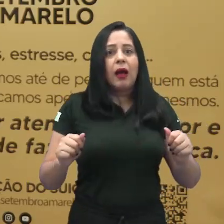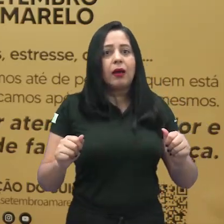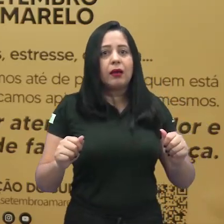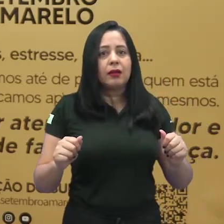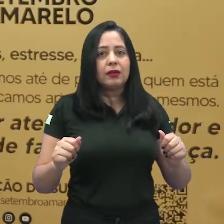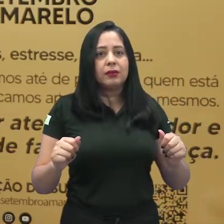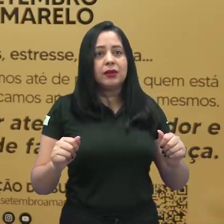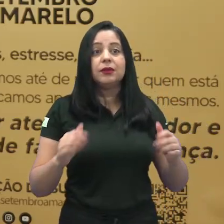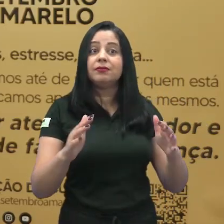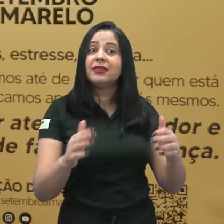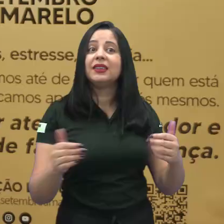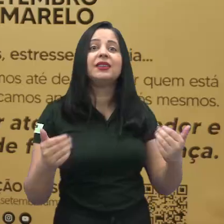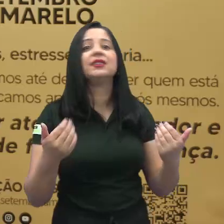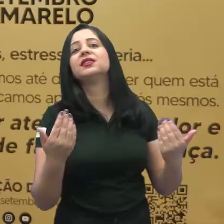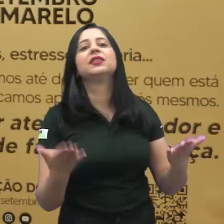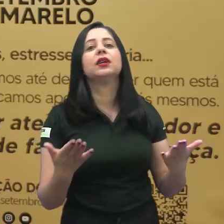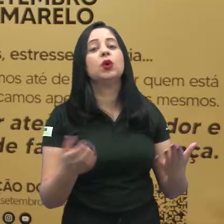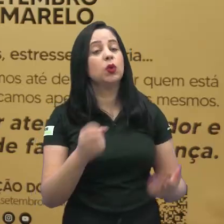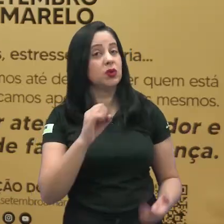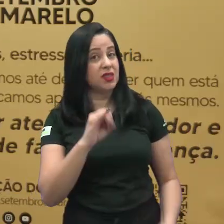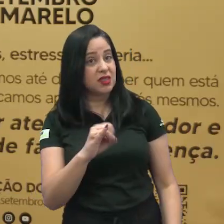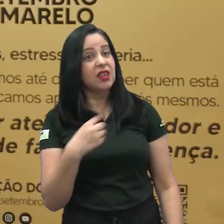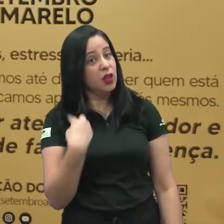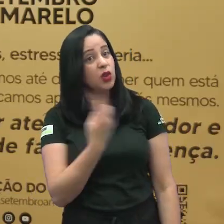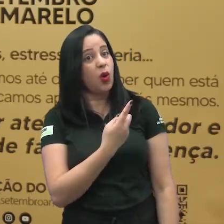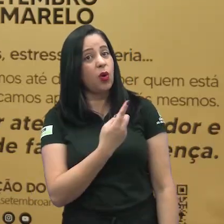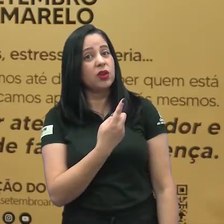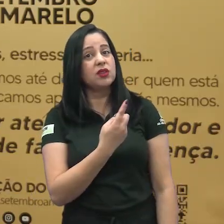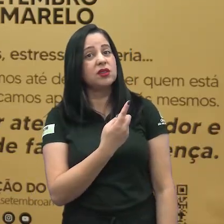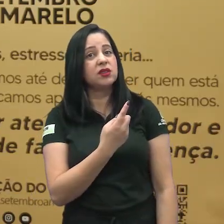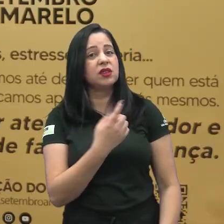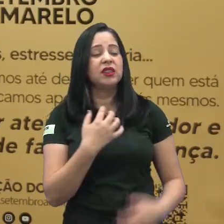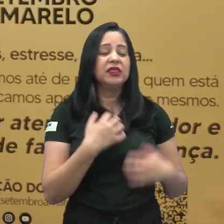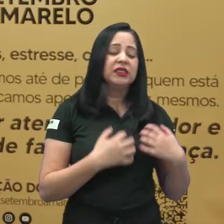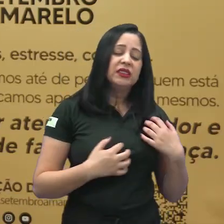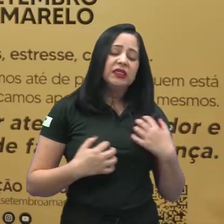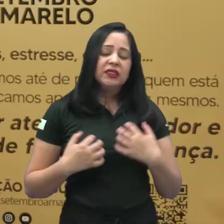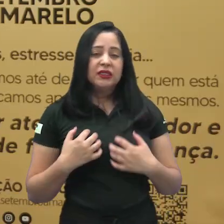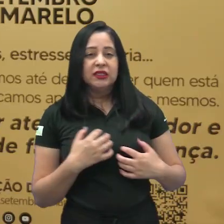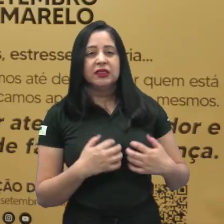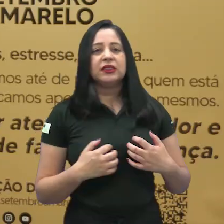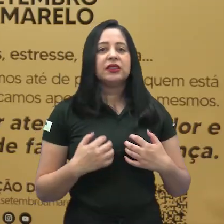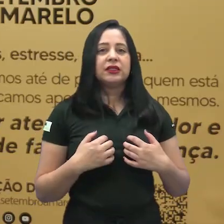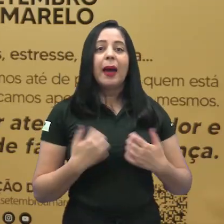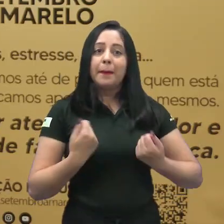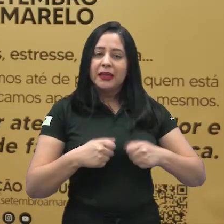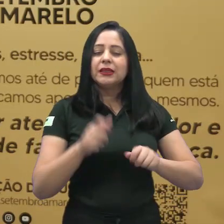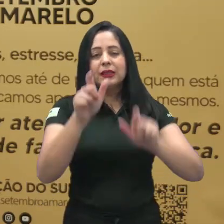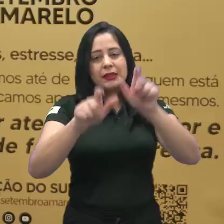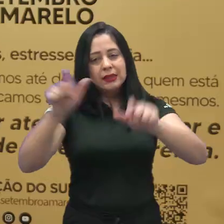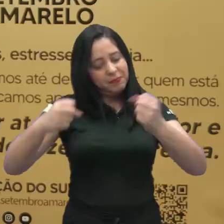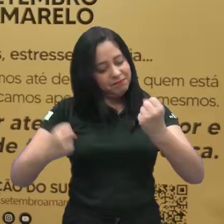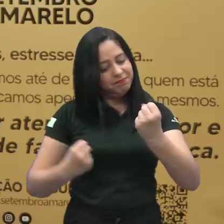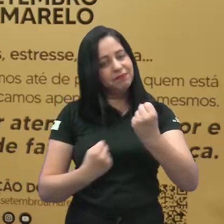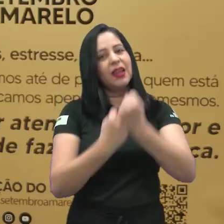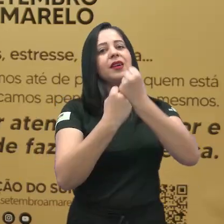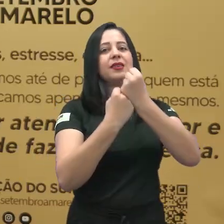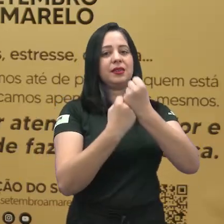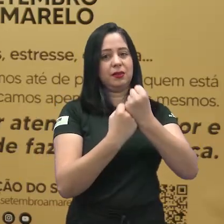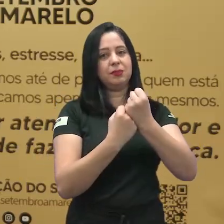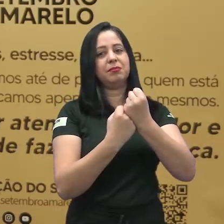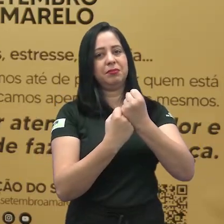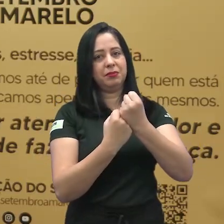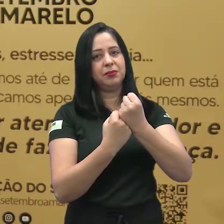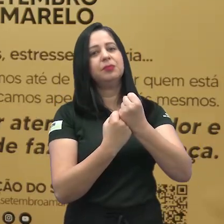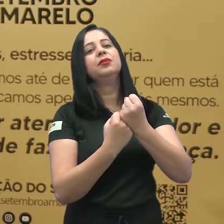na nossa vida, né? Quando há uma dor intensa, a nossa rede de apoio, né? Então, construir, saber qual é a